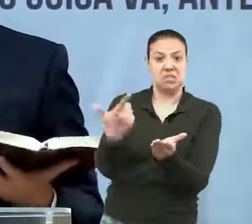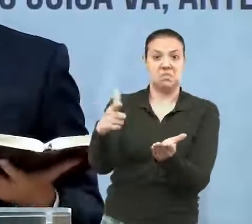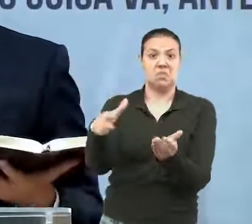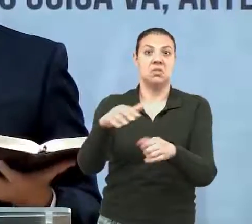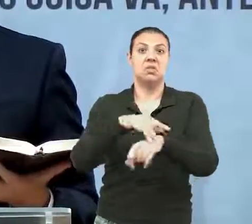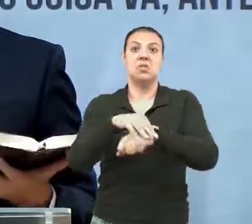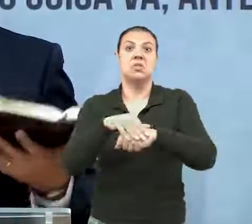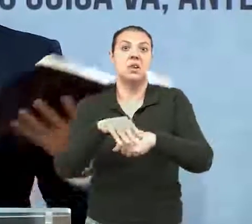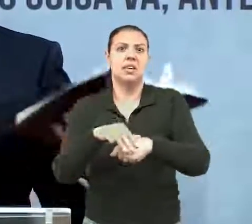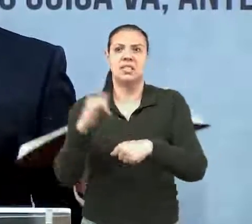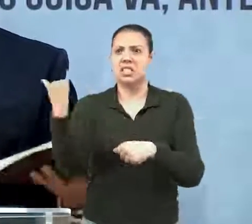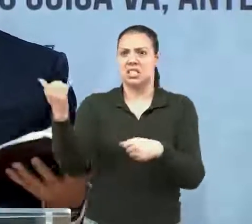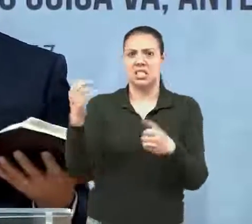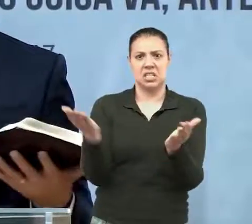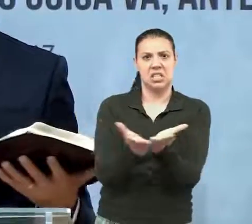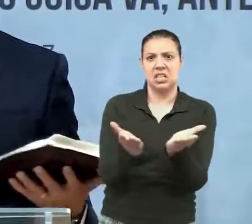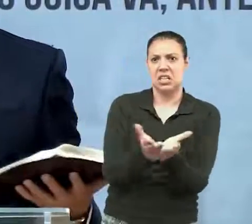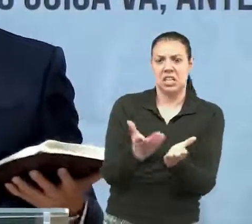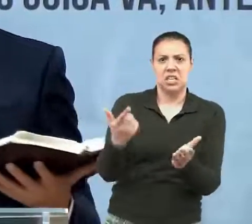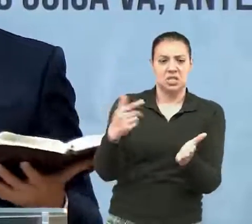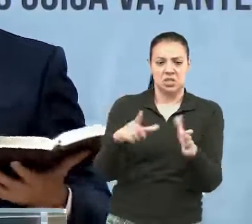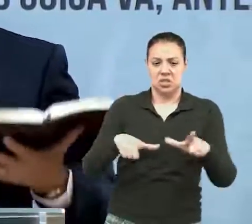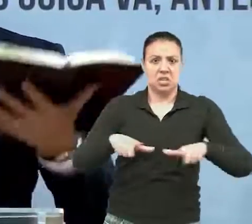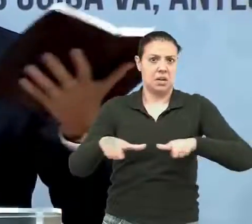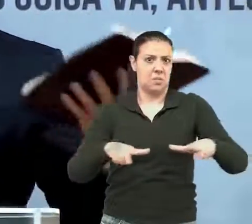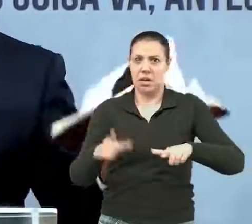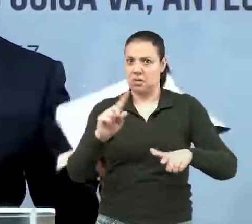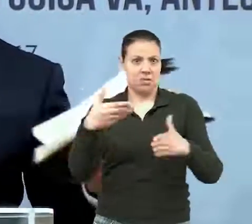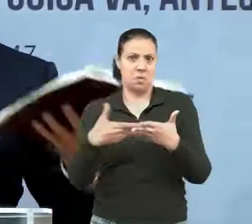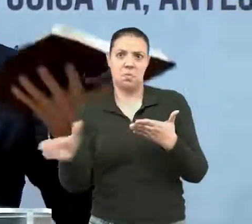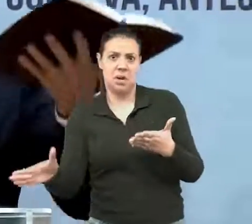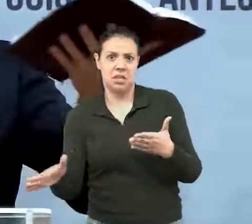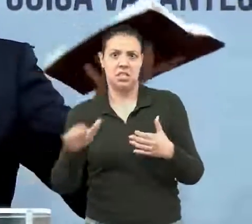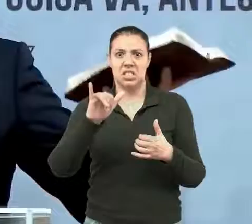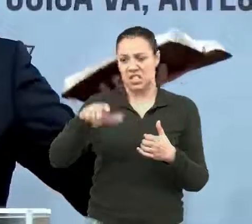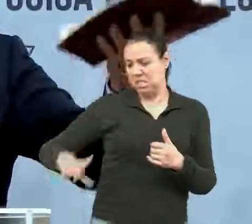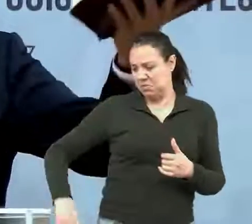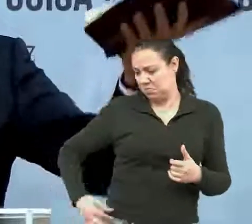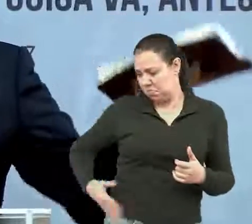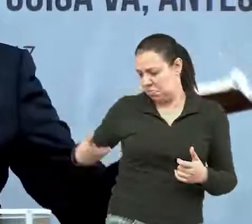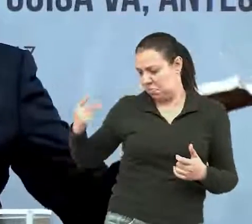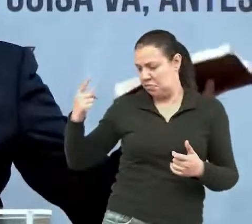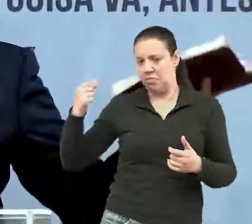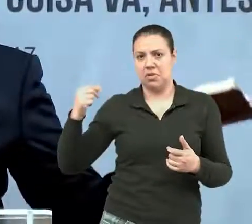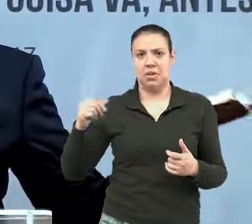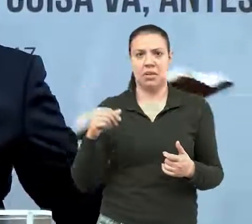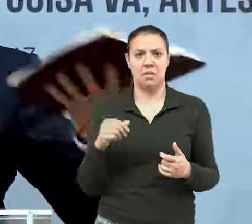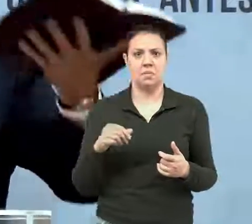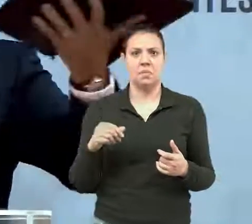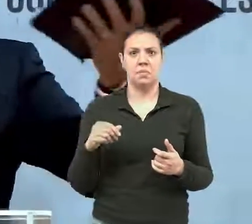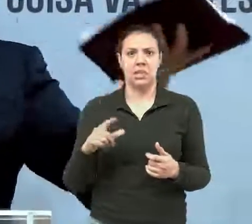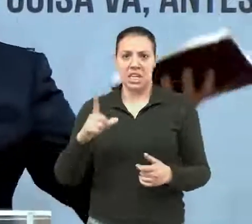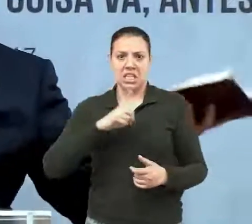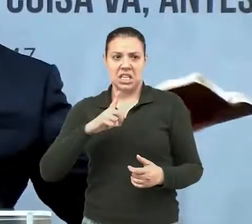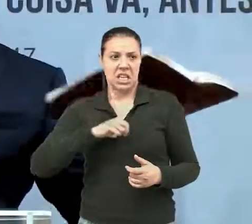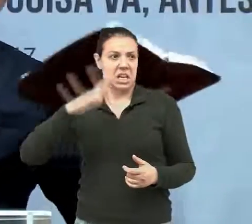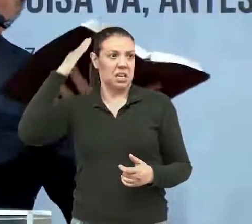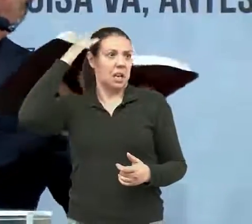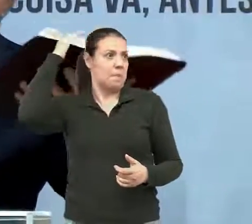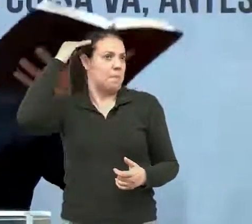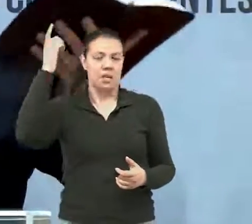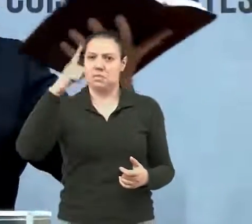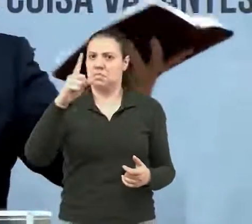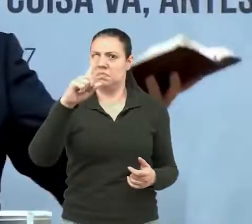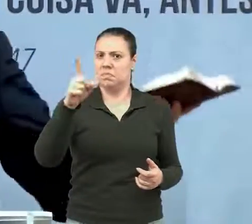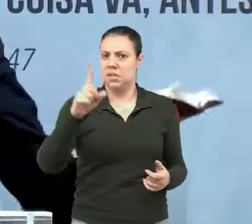ficar desempregado, se você é crente, você vai ser rico sempre, se você é crente, você vai ser sempre cabeça e não cauda, se você é crente,